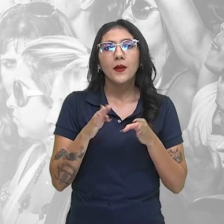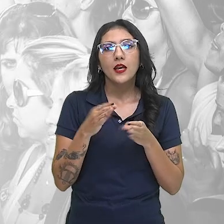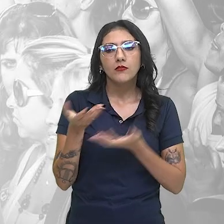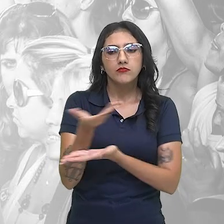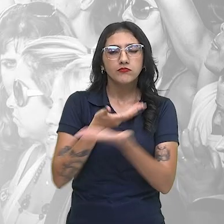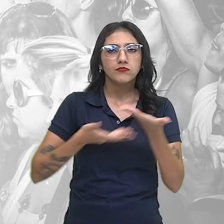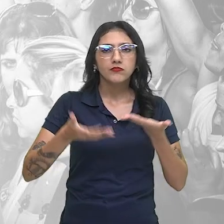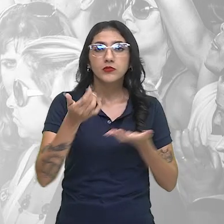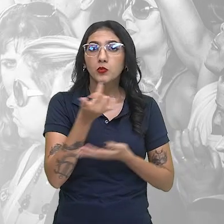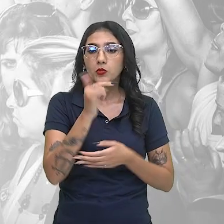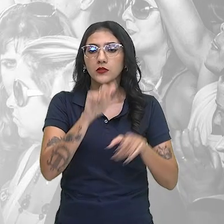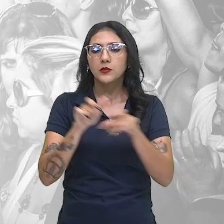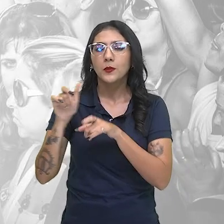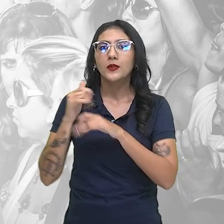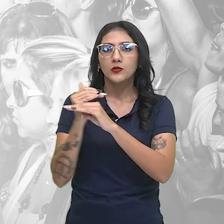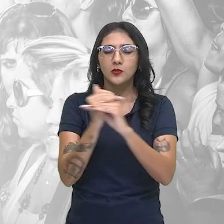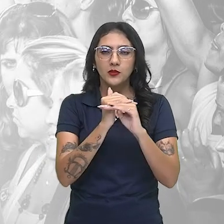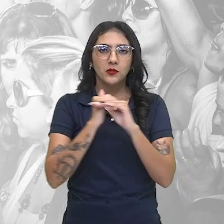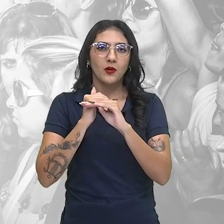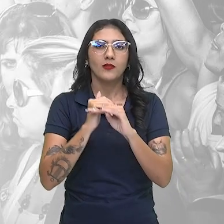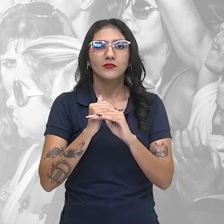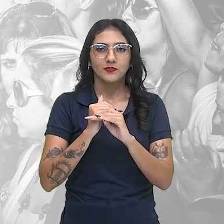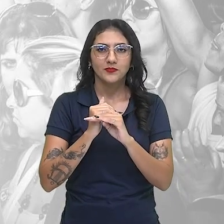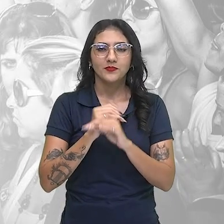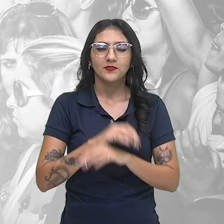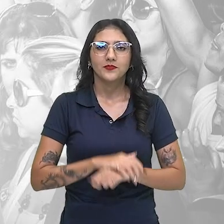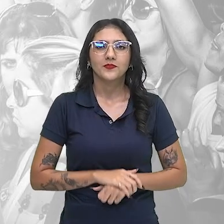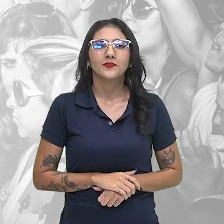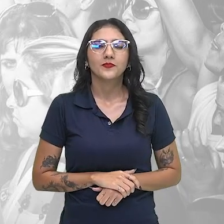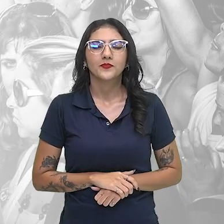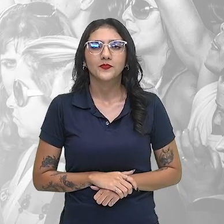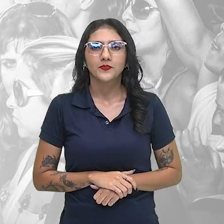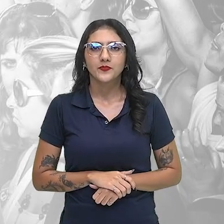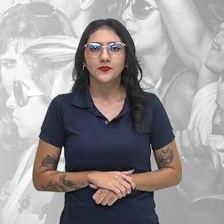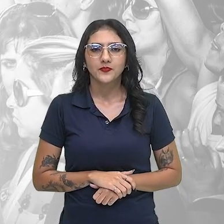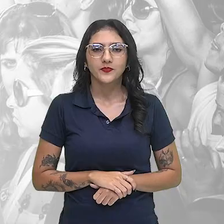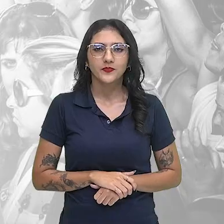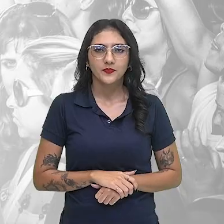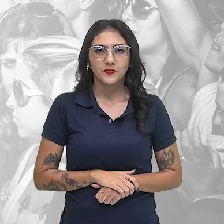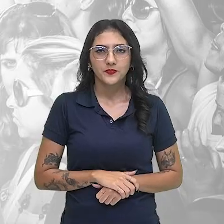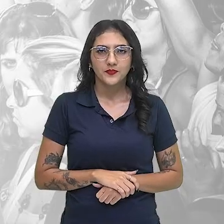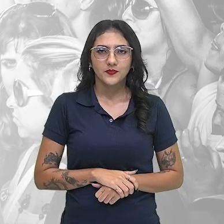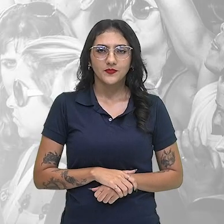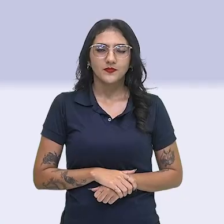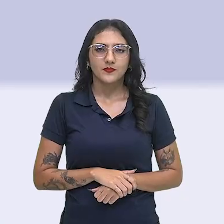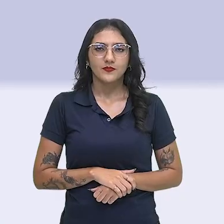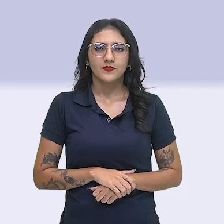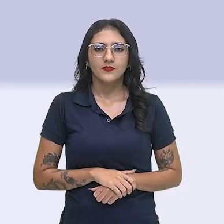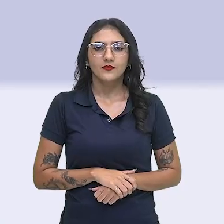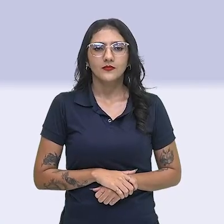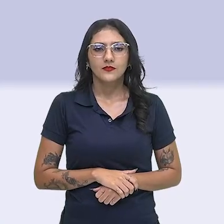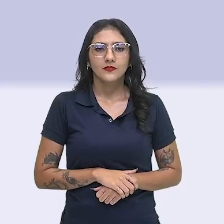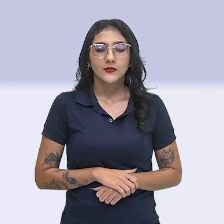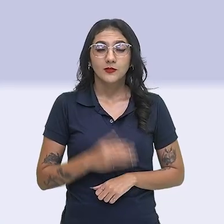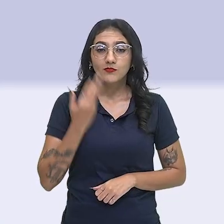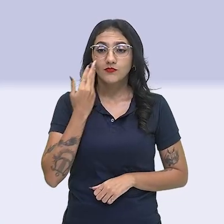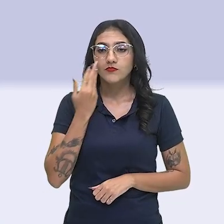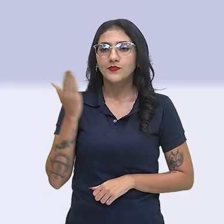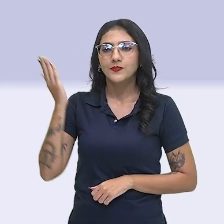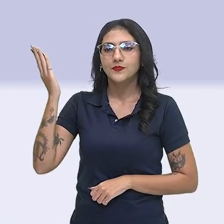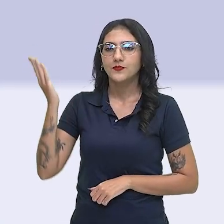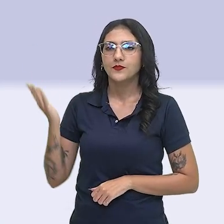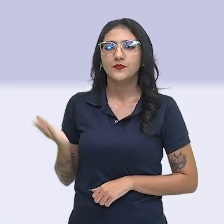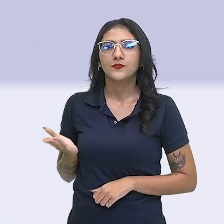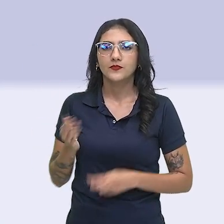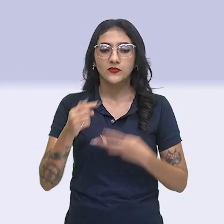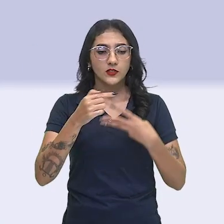como cidadão. Então, é recíproco essa questão. E aí nós vamos trabalhar 3 tipos de direitos aí dentro desse processo